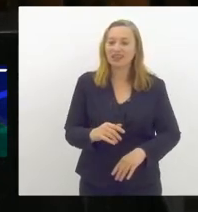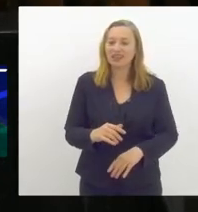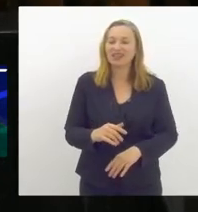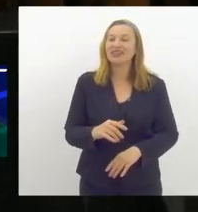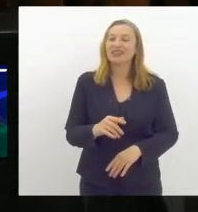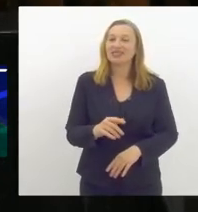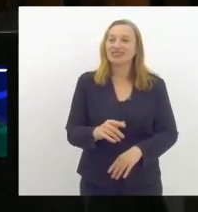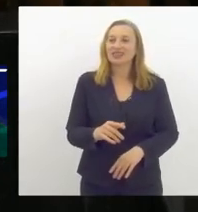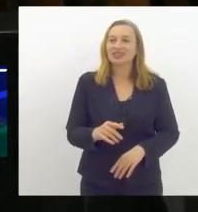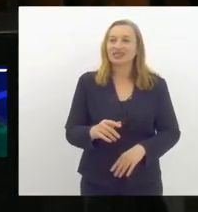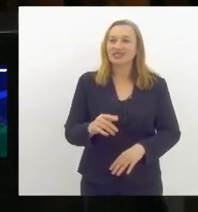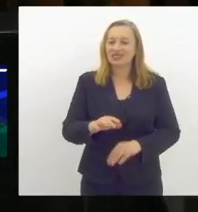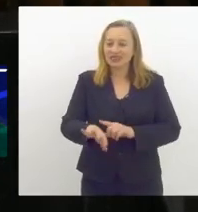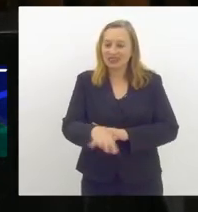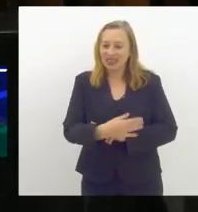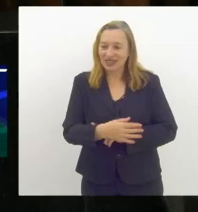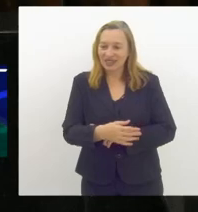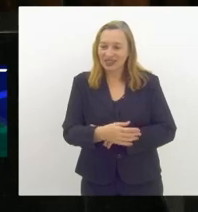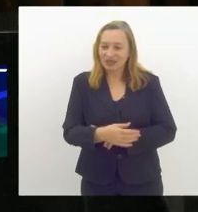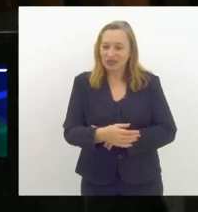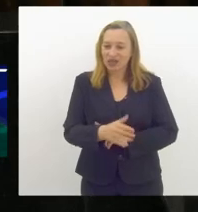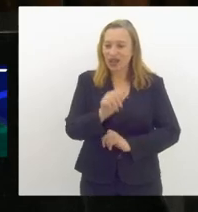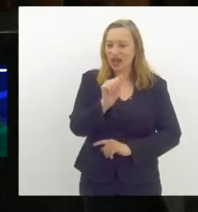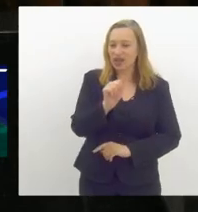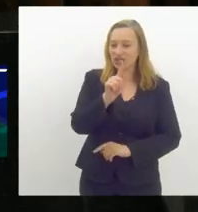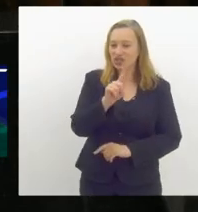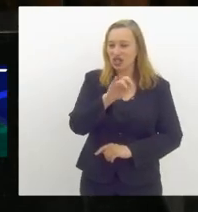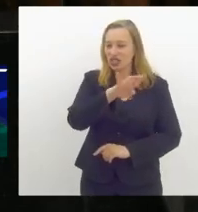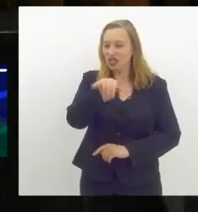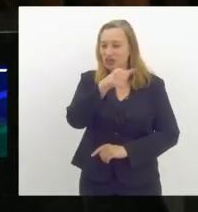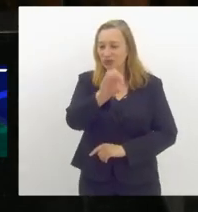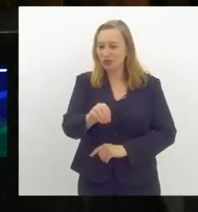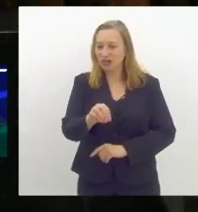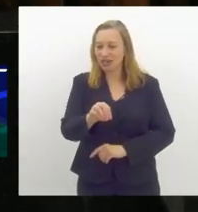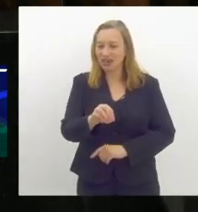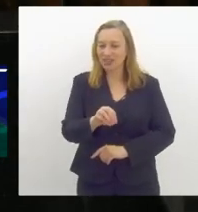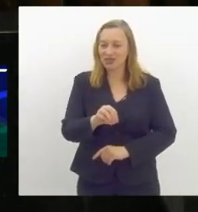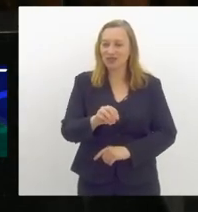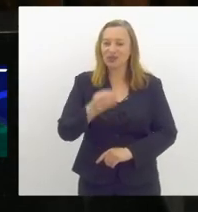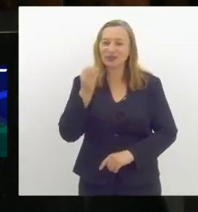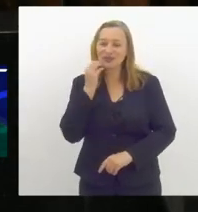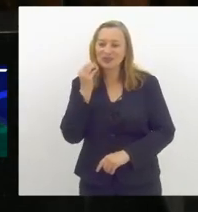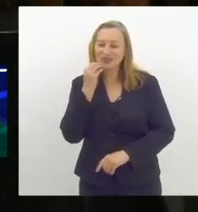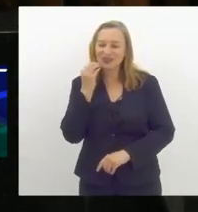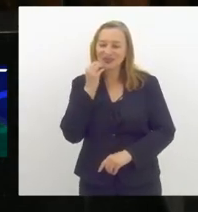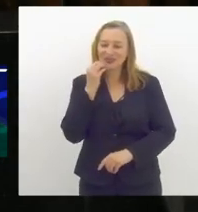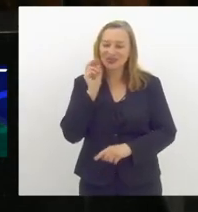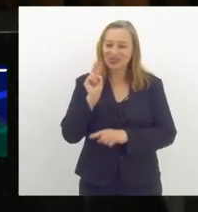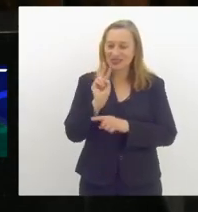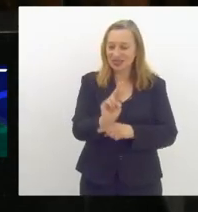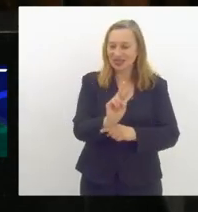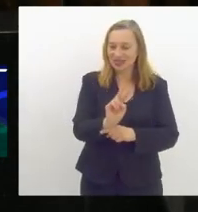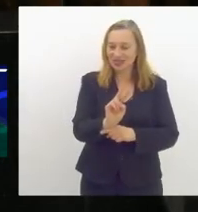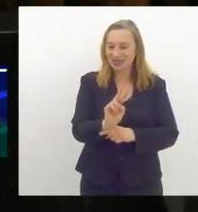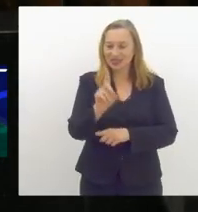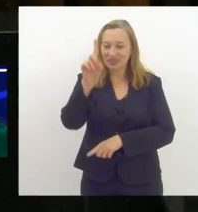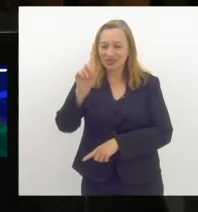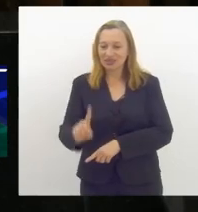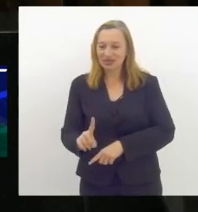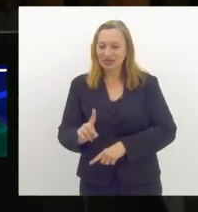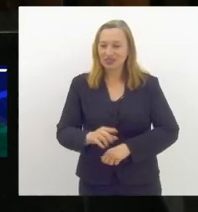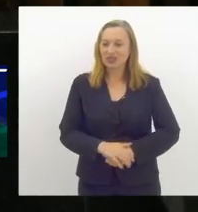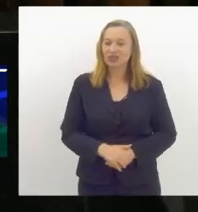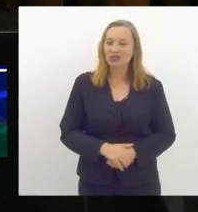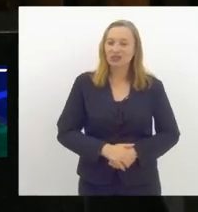buscando na G Rio naquela oportunidade os seus empréstimos naquele momento seu direito e aí a gente